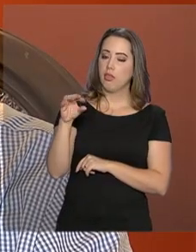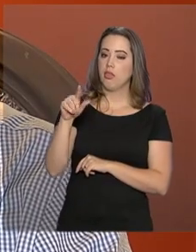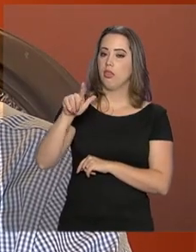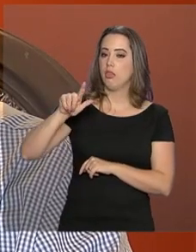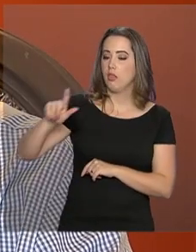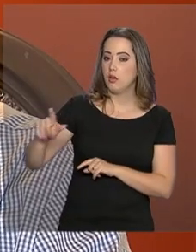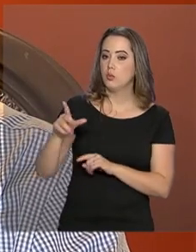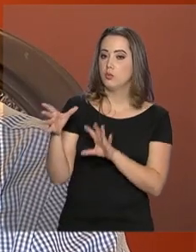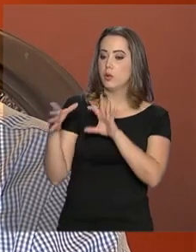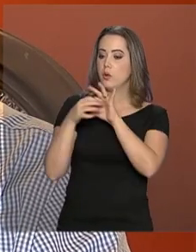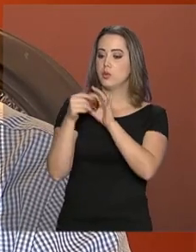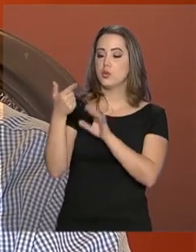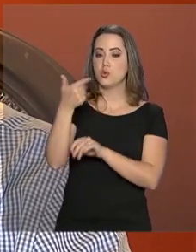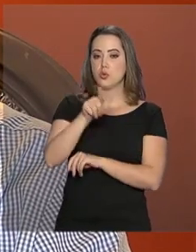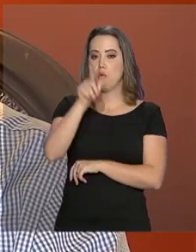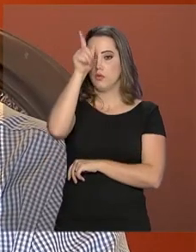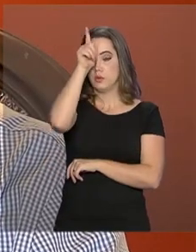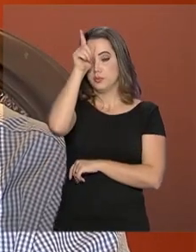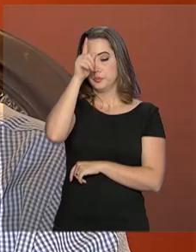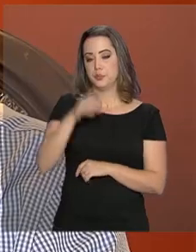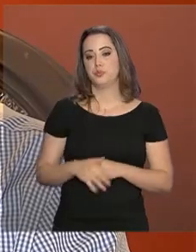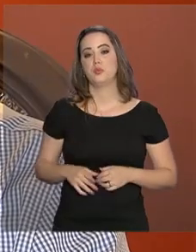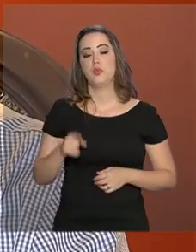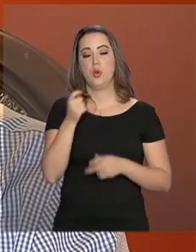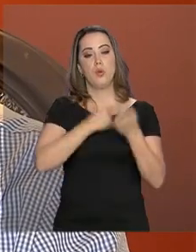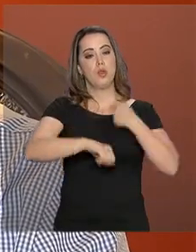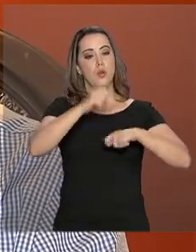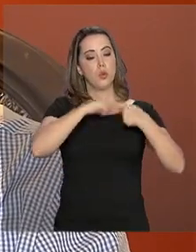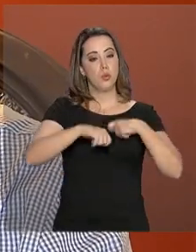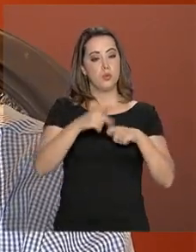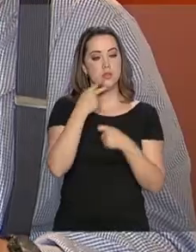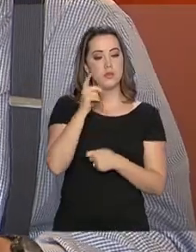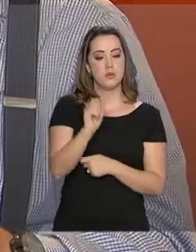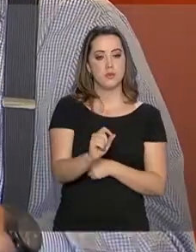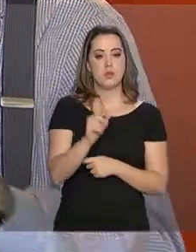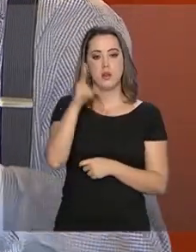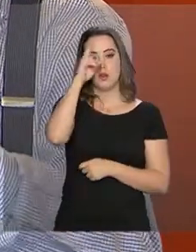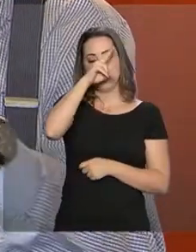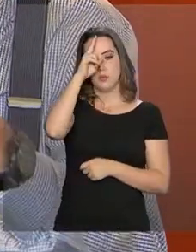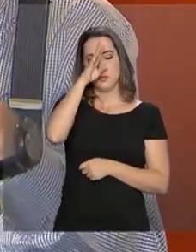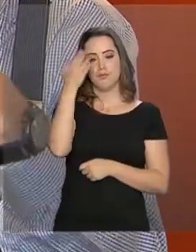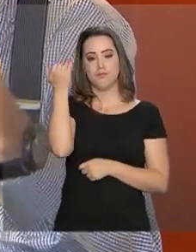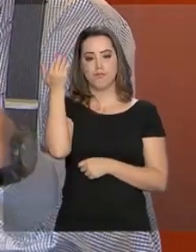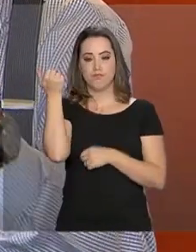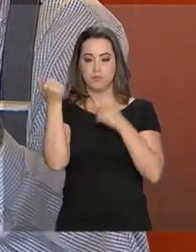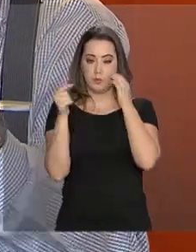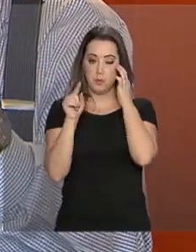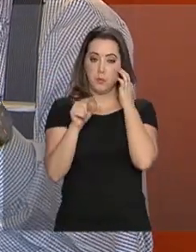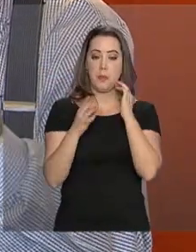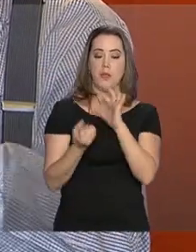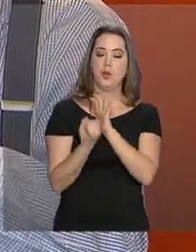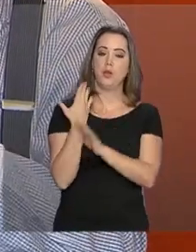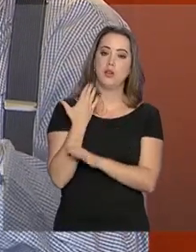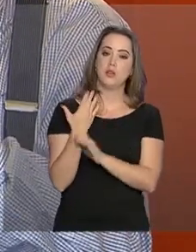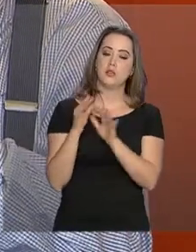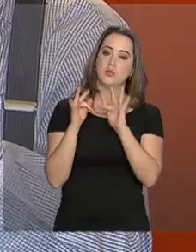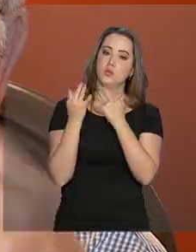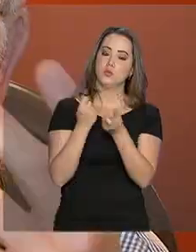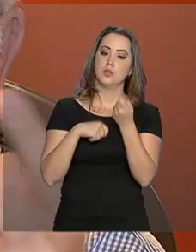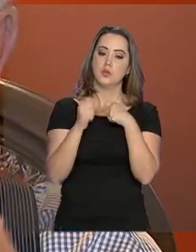economista e ex diretor do banco central carlos eduardo de freitas lembra que na época de criação do fórum econômico